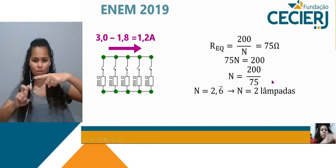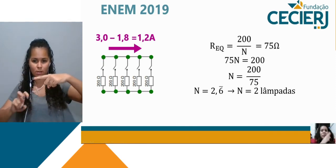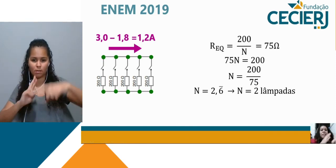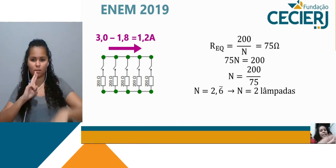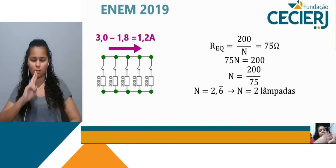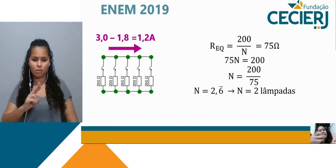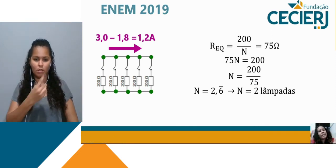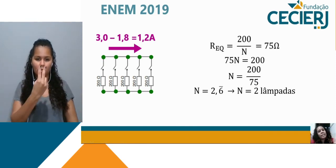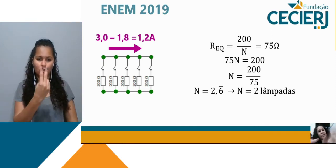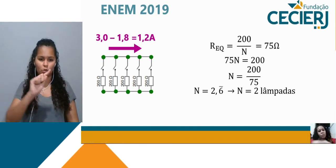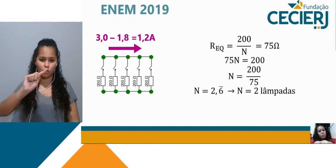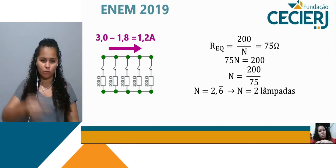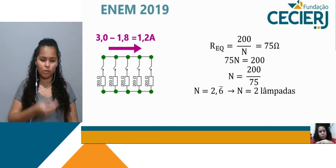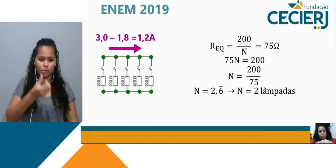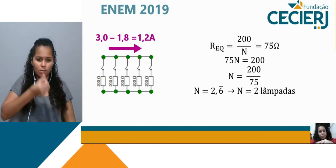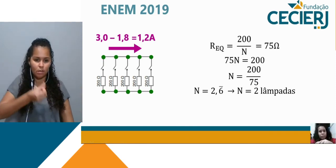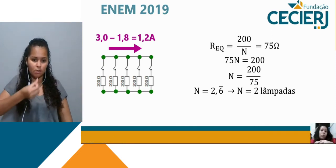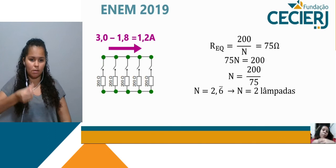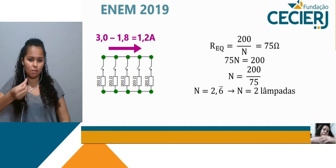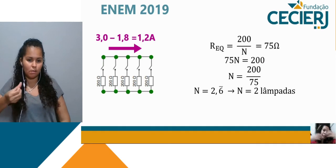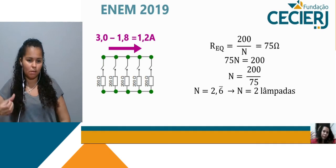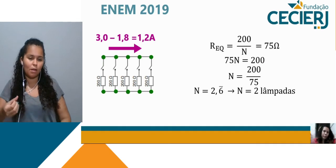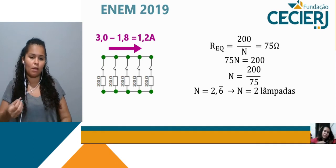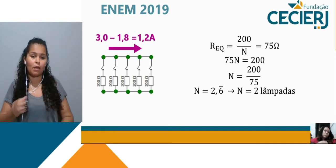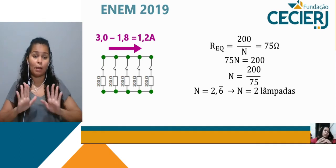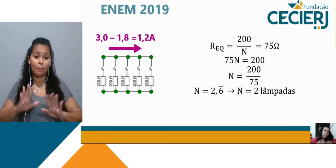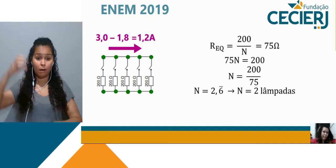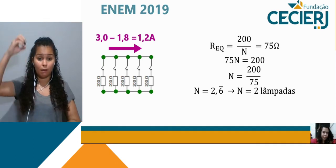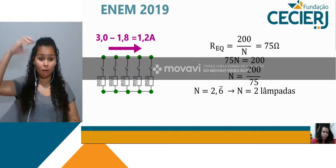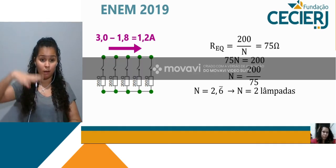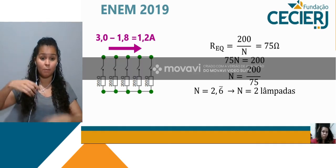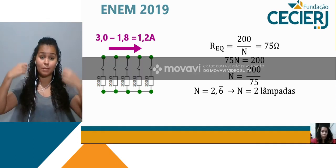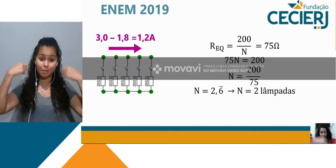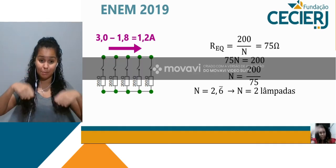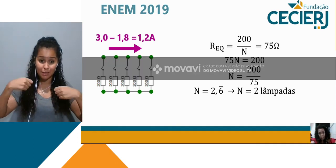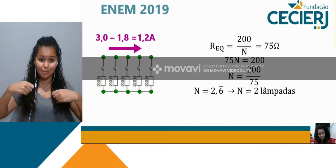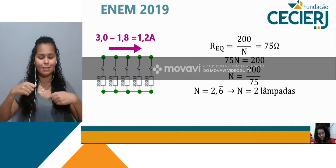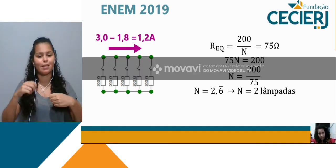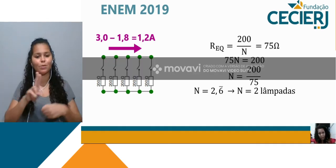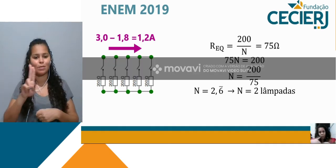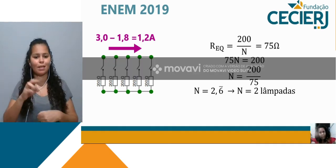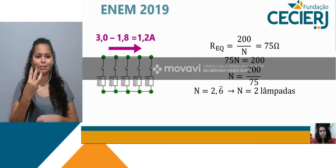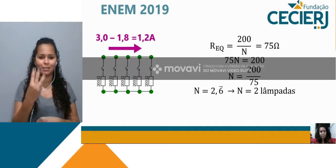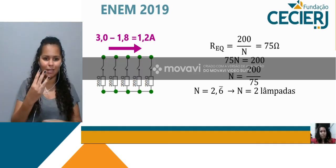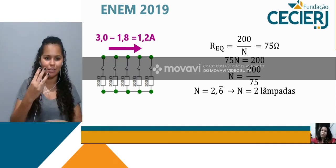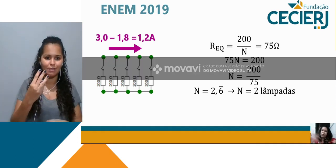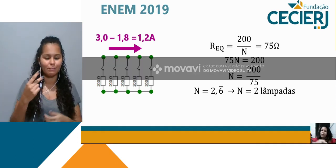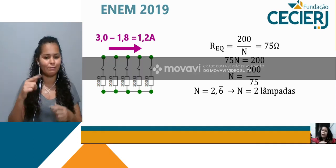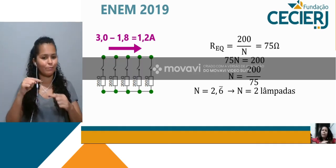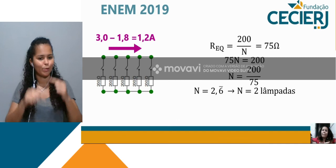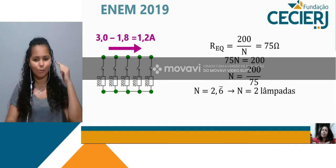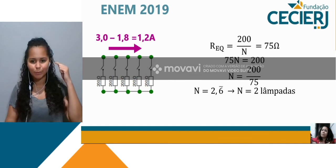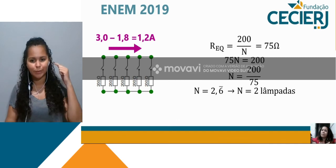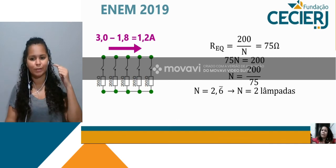dar 2,66666, uma dízima. Como é uma lâmpada, tem que ser um número inteiro. Se eu colocar 3 lâmpadas, a corrente vai ser maior do